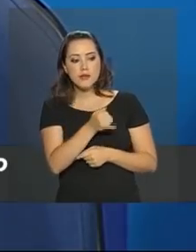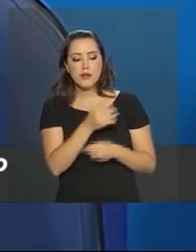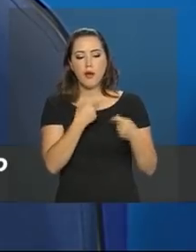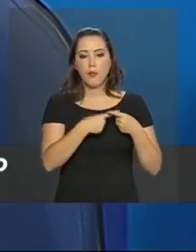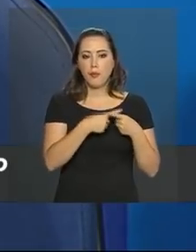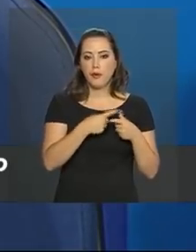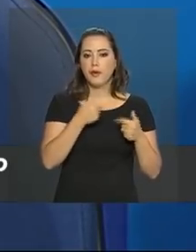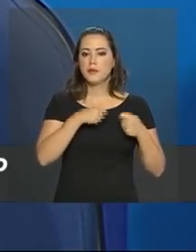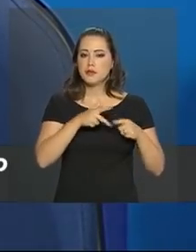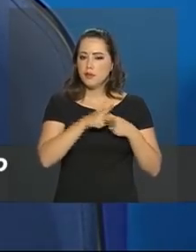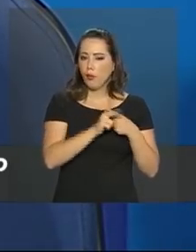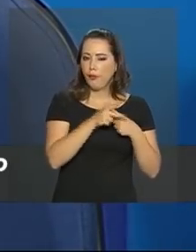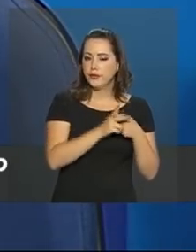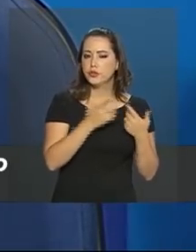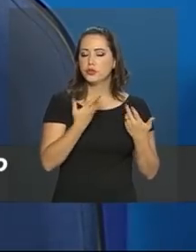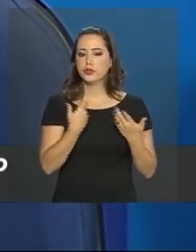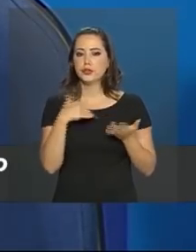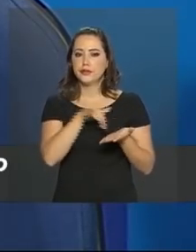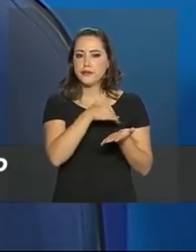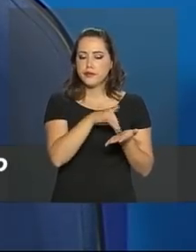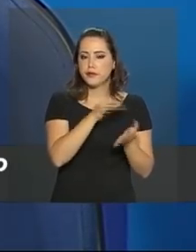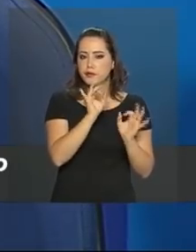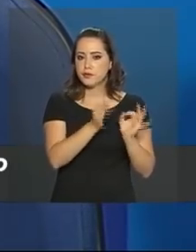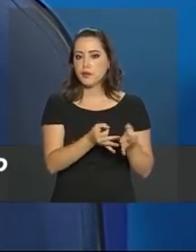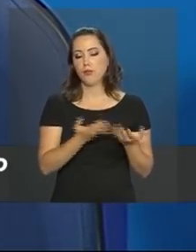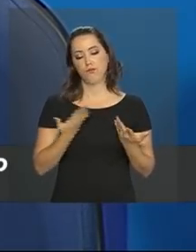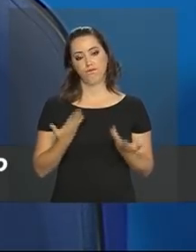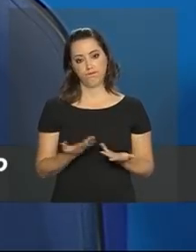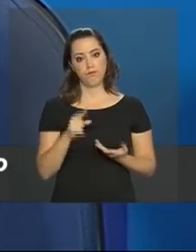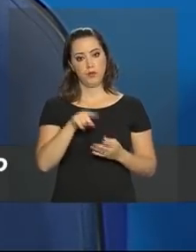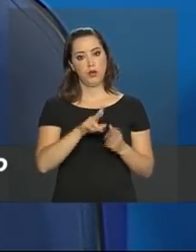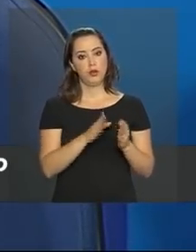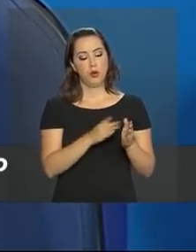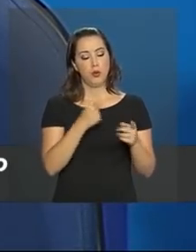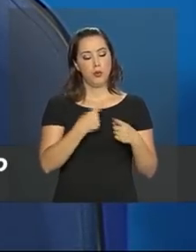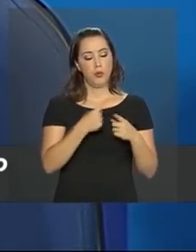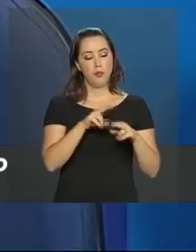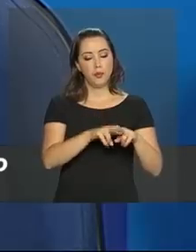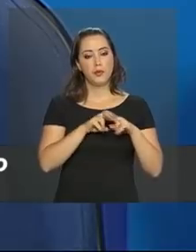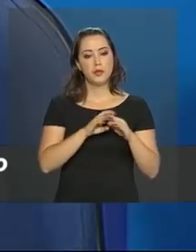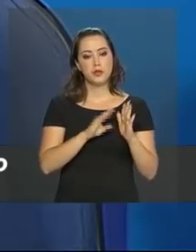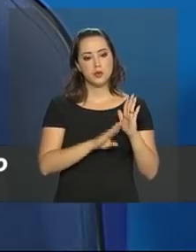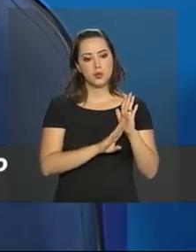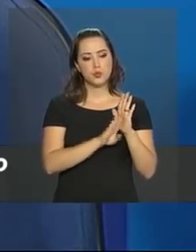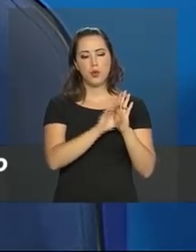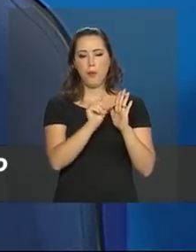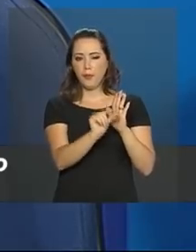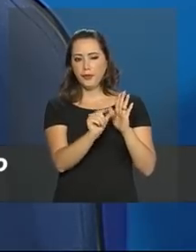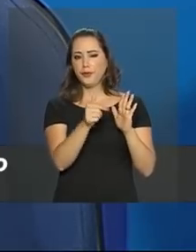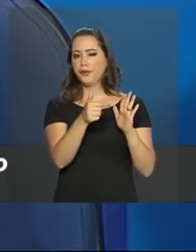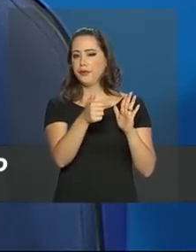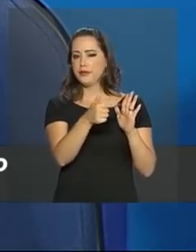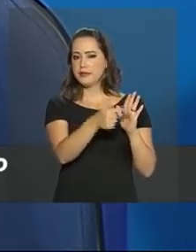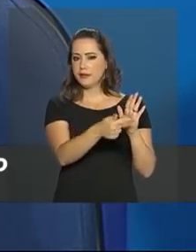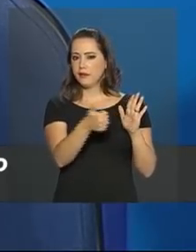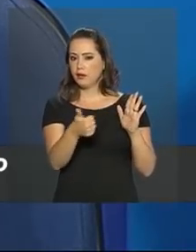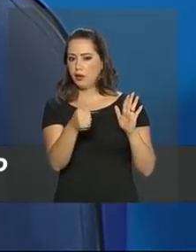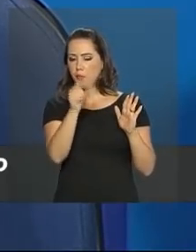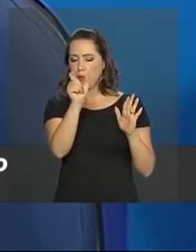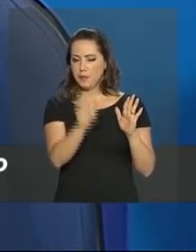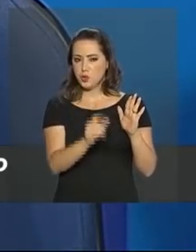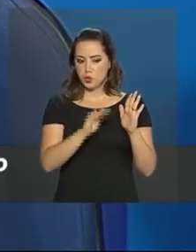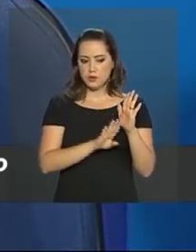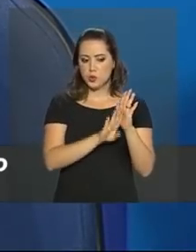serem considerados inscritos então o motivo desse acréscimo é este então é mais uma vez